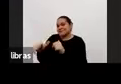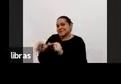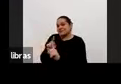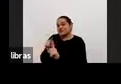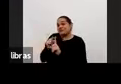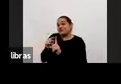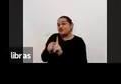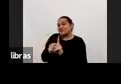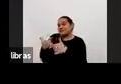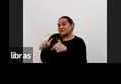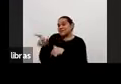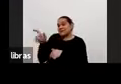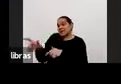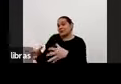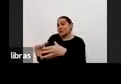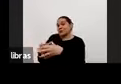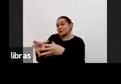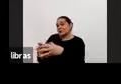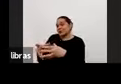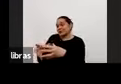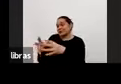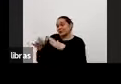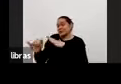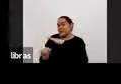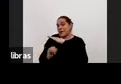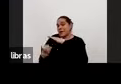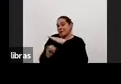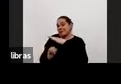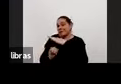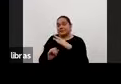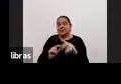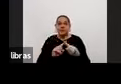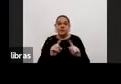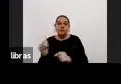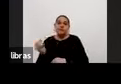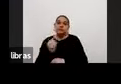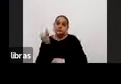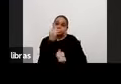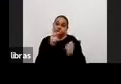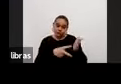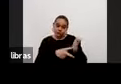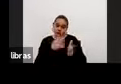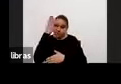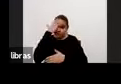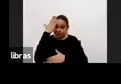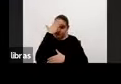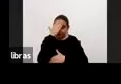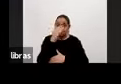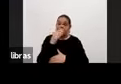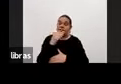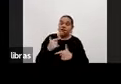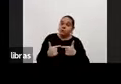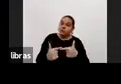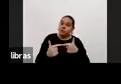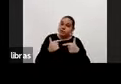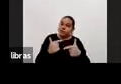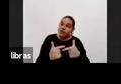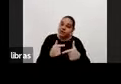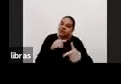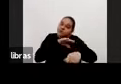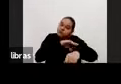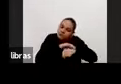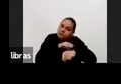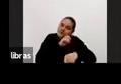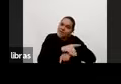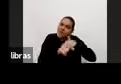importante levantar no movimento sindical a defesa do emprego formal, se possível,